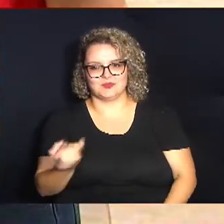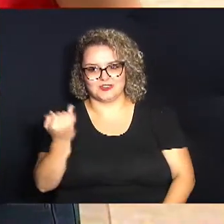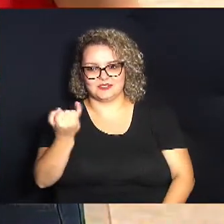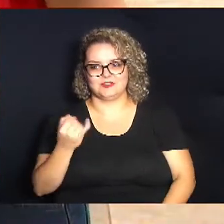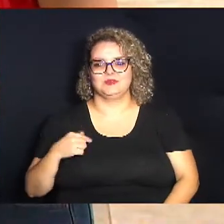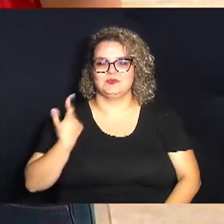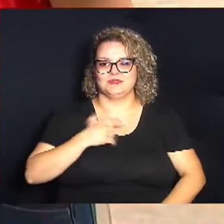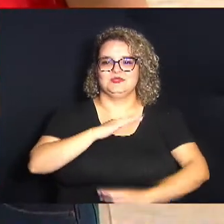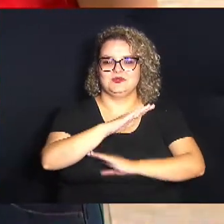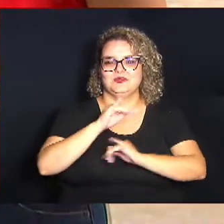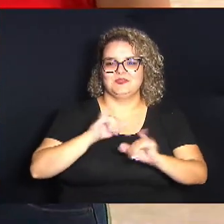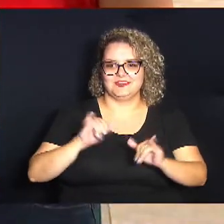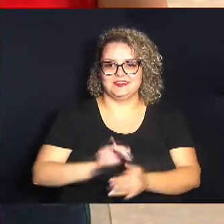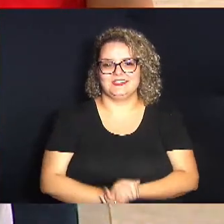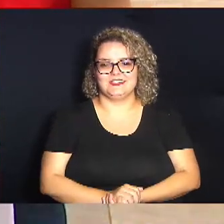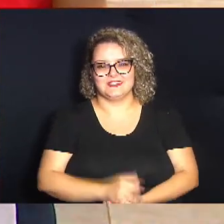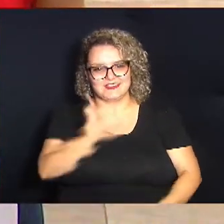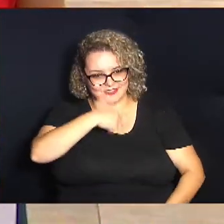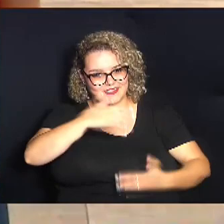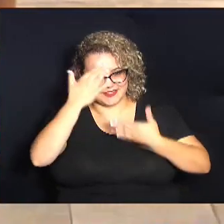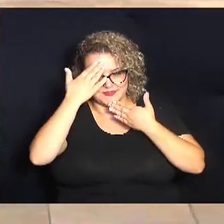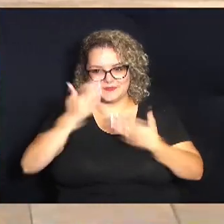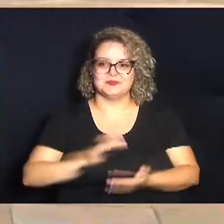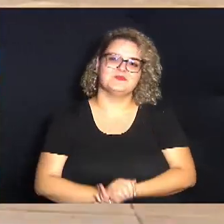para o nosso jornal Câmara Notícia. Eu agradeço.